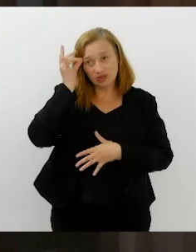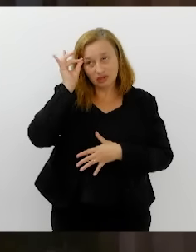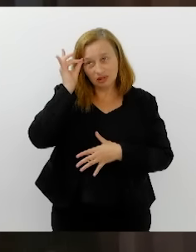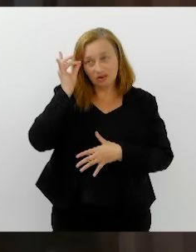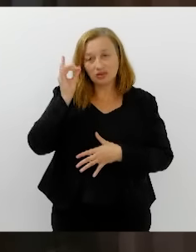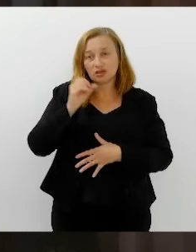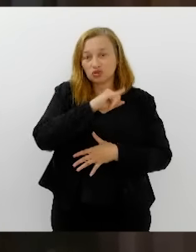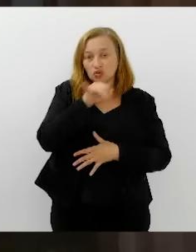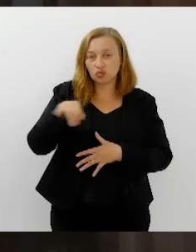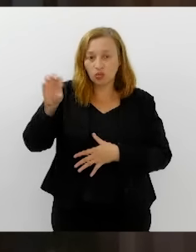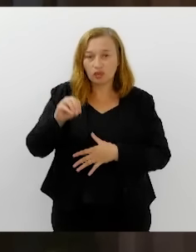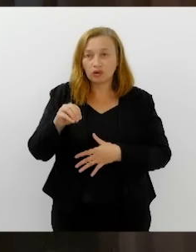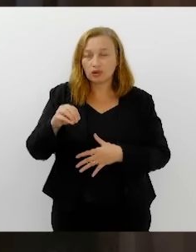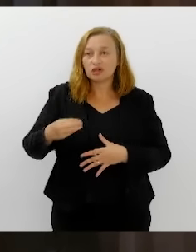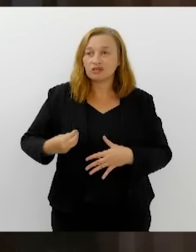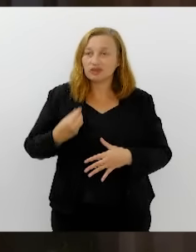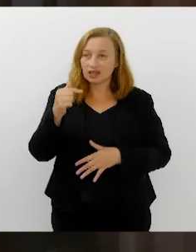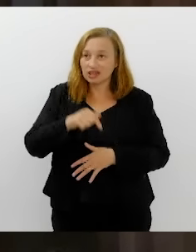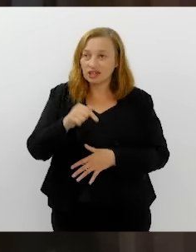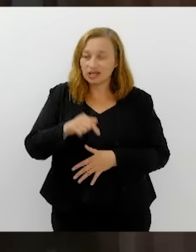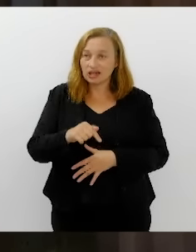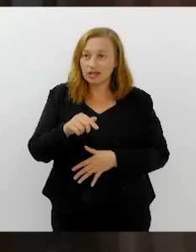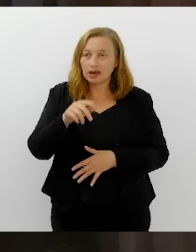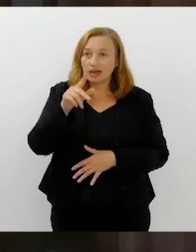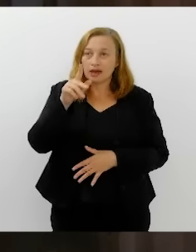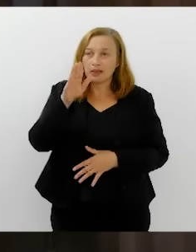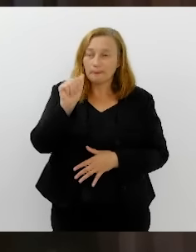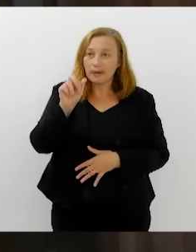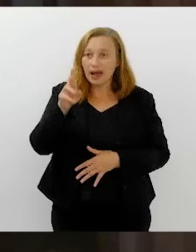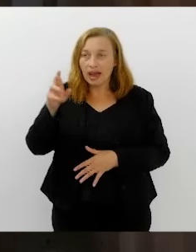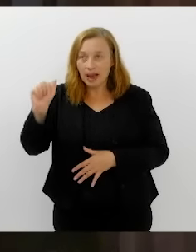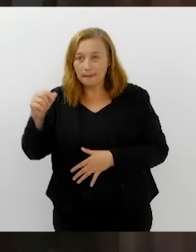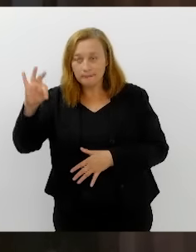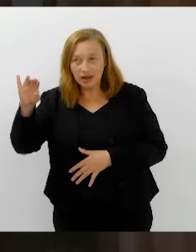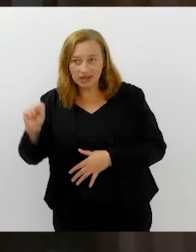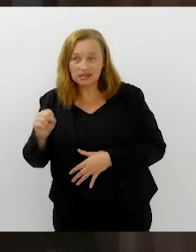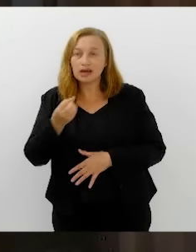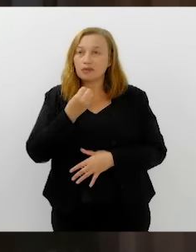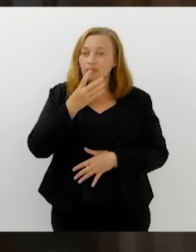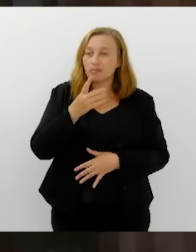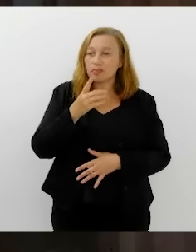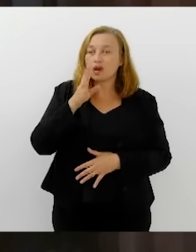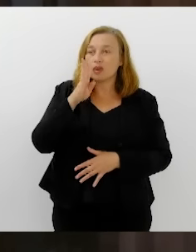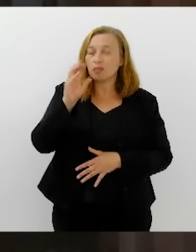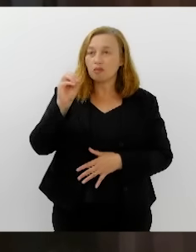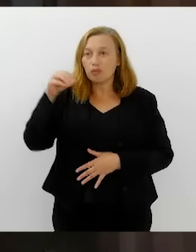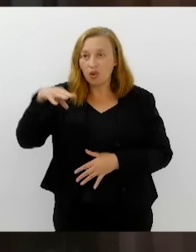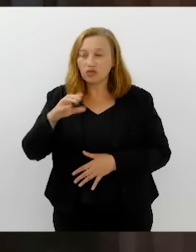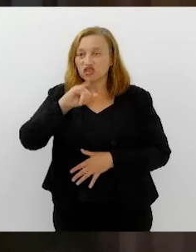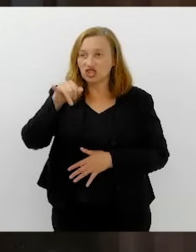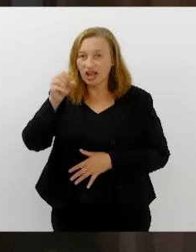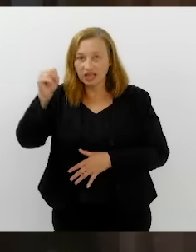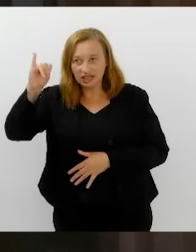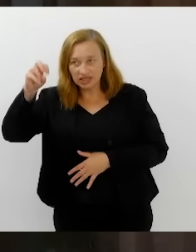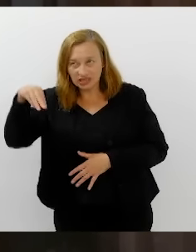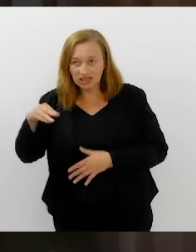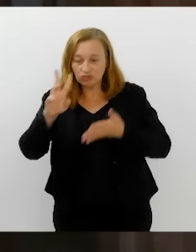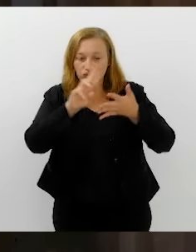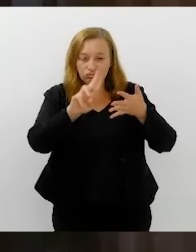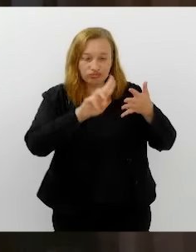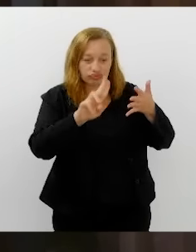Os que vieram aqui de Aperibé, Barra Mansa, Bom Jardim, Bom Jesus, de Itabapoana, Campos